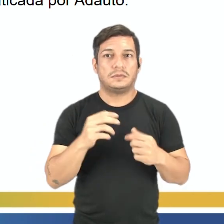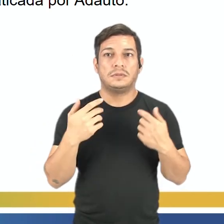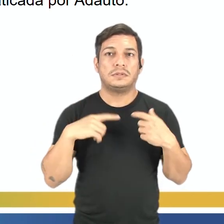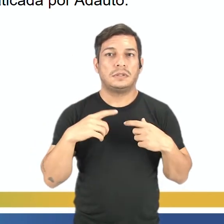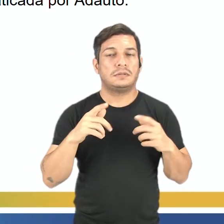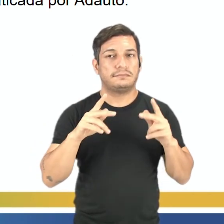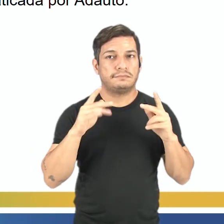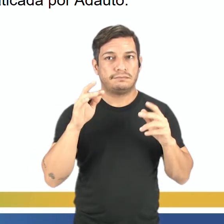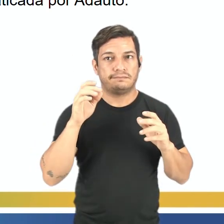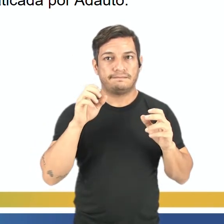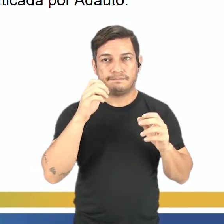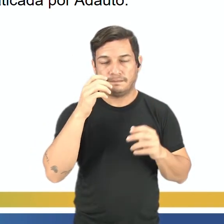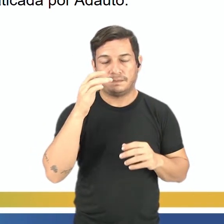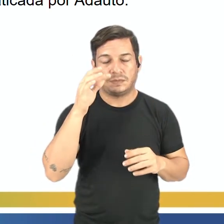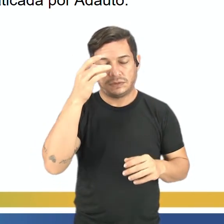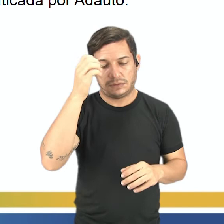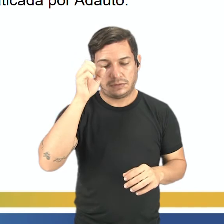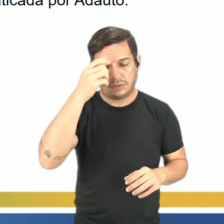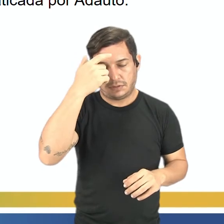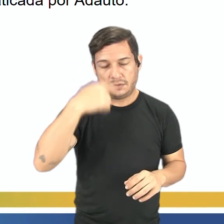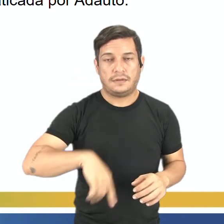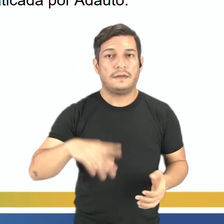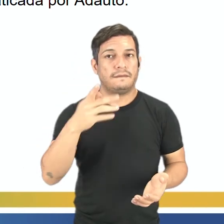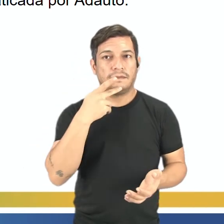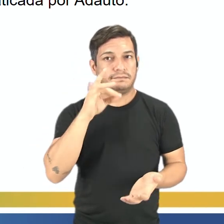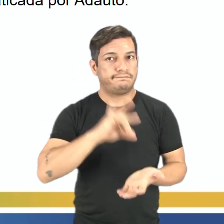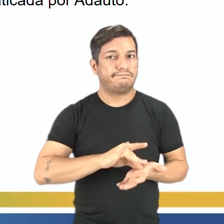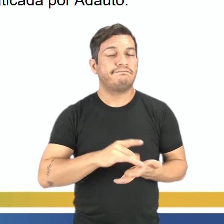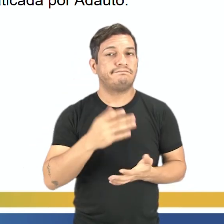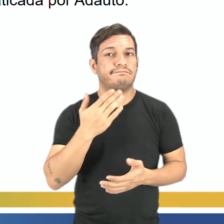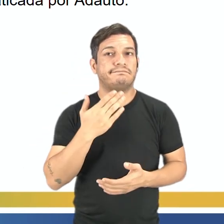indivíduo deve ser honesto, não tolo?